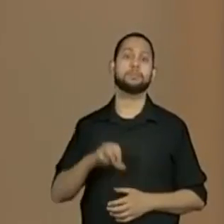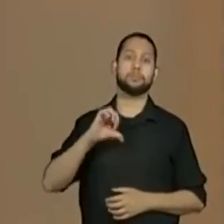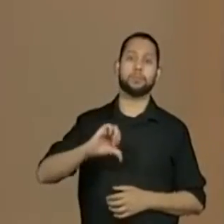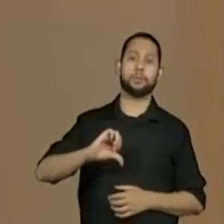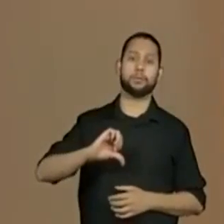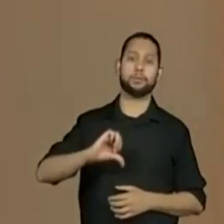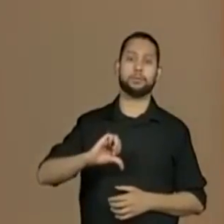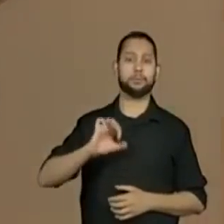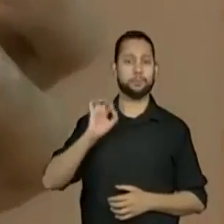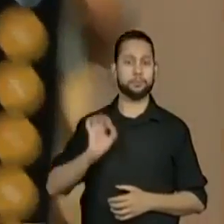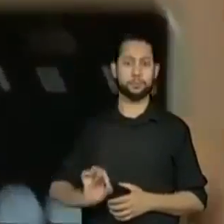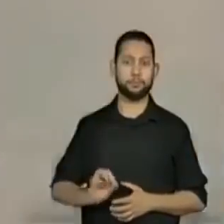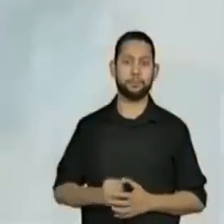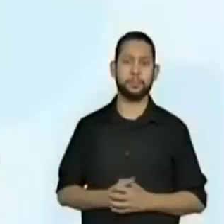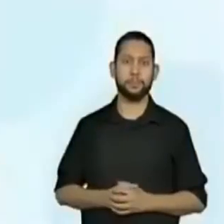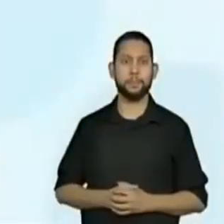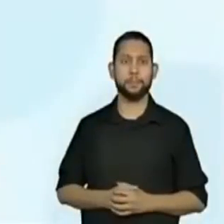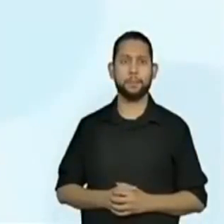9.